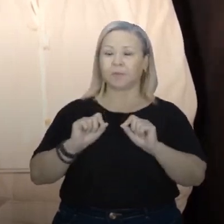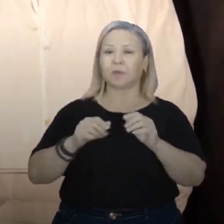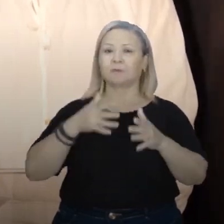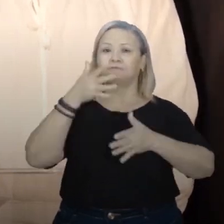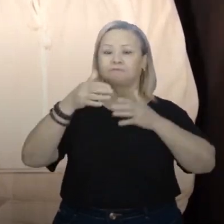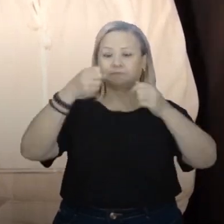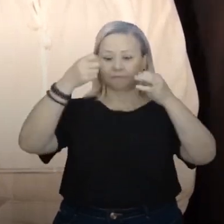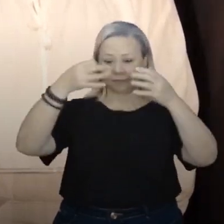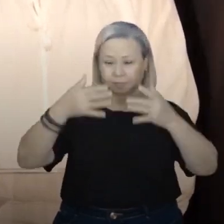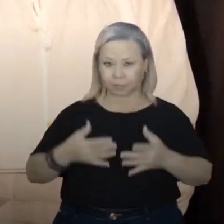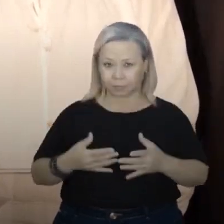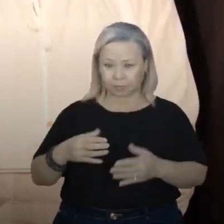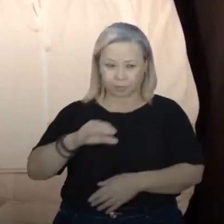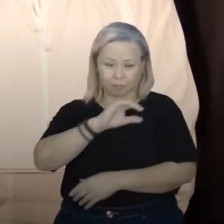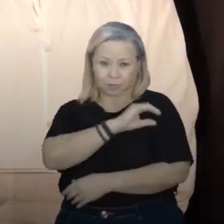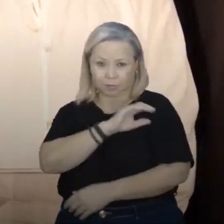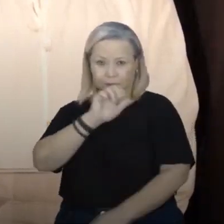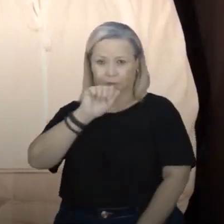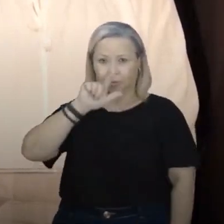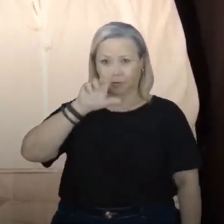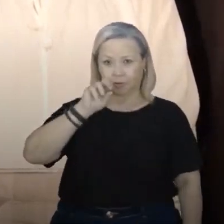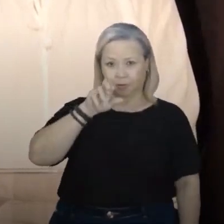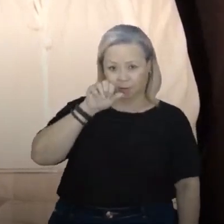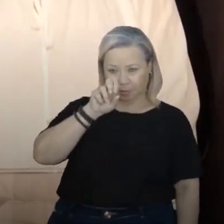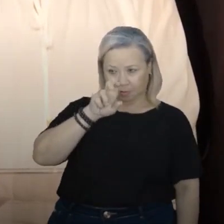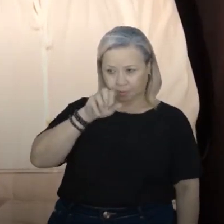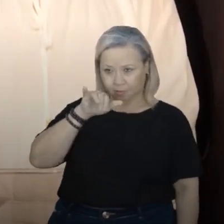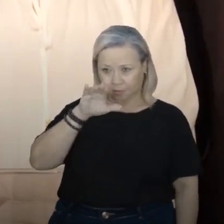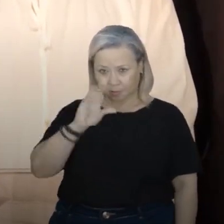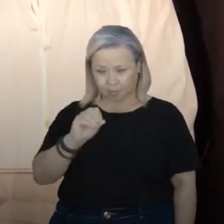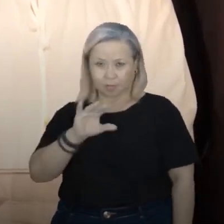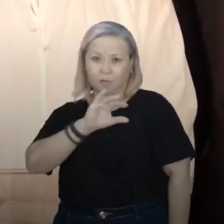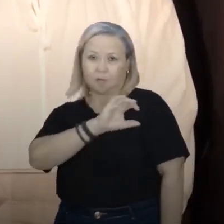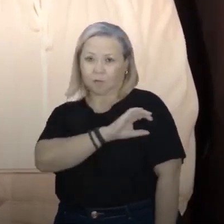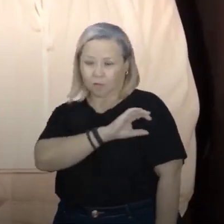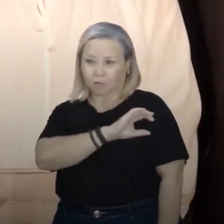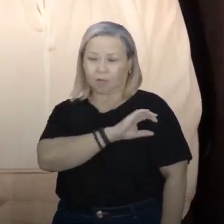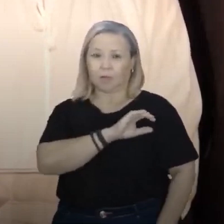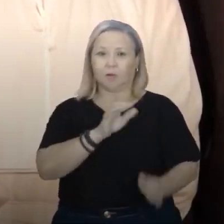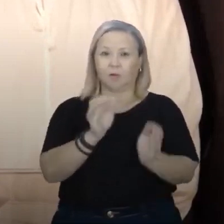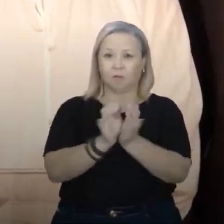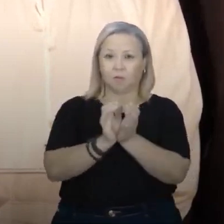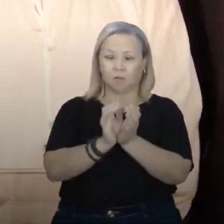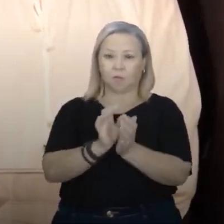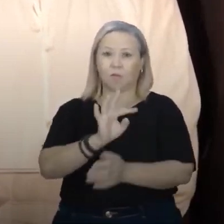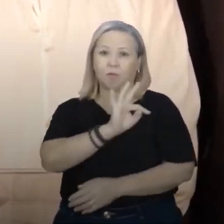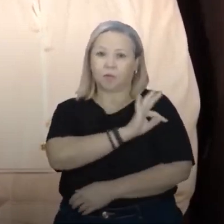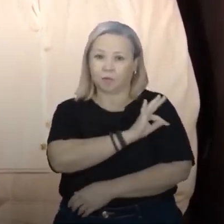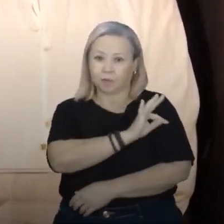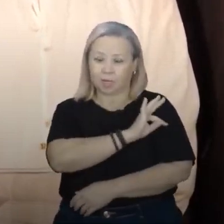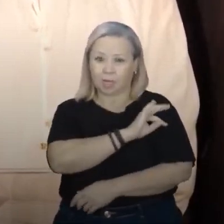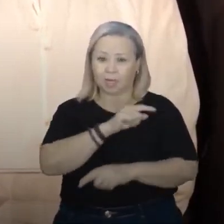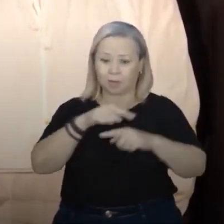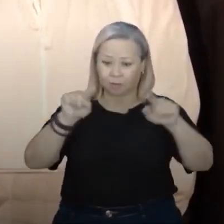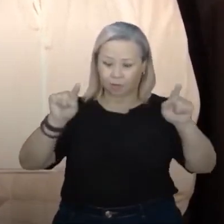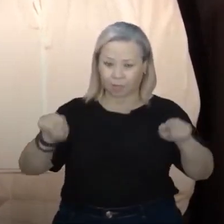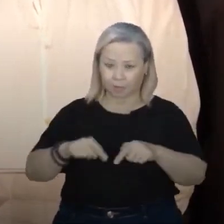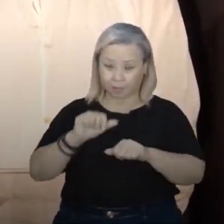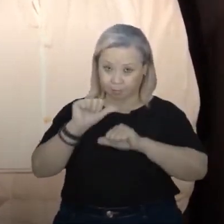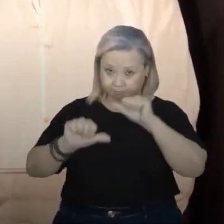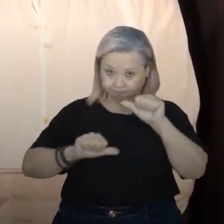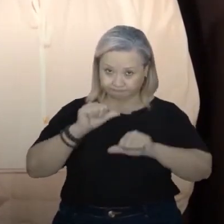coordenadores, Aloysio Mercadante, coordenador do grupo técnico do gabinete de